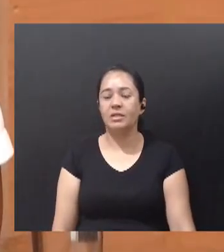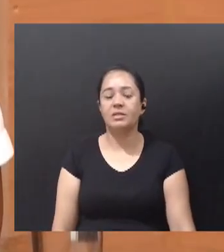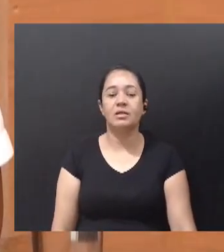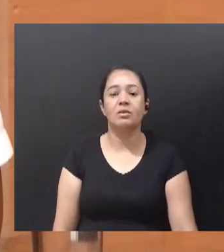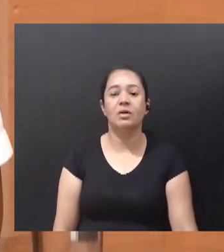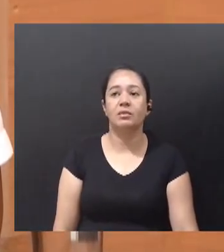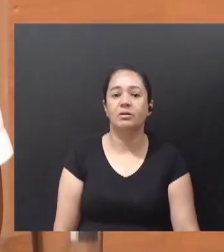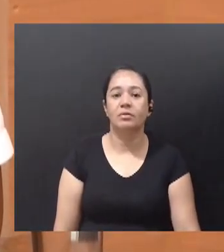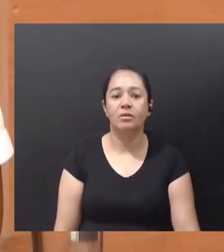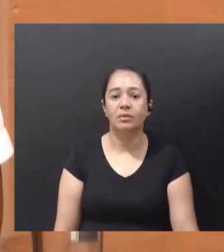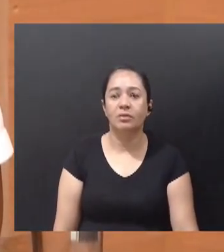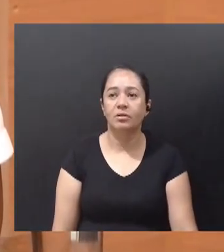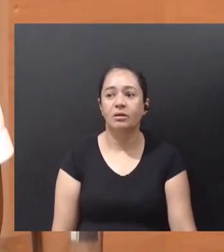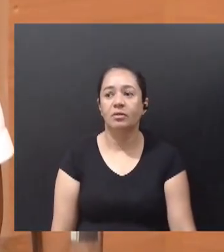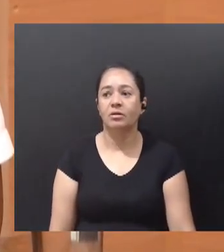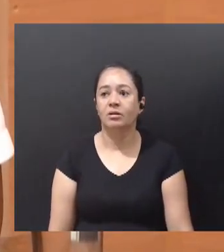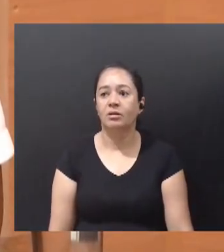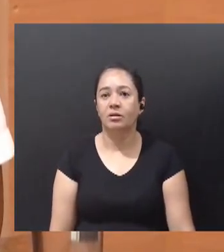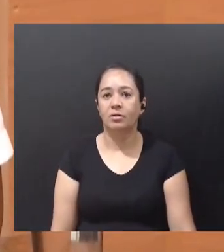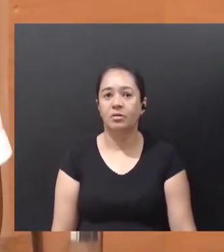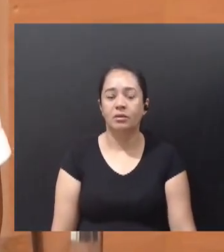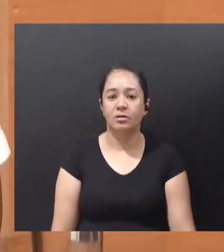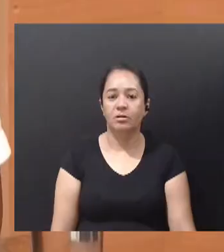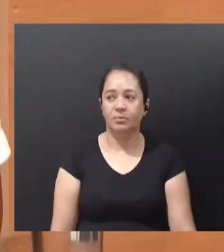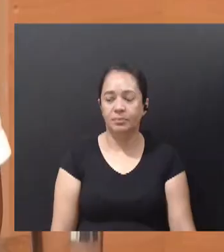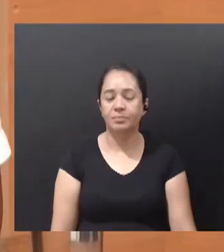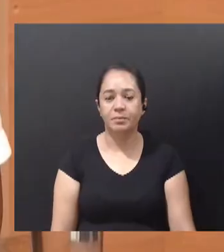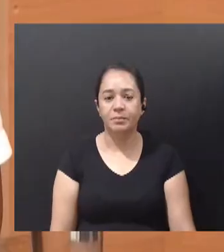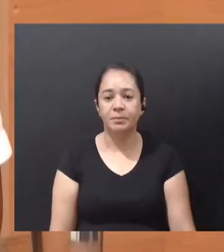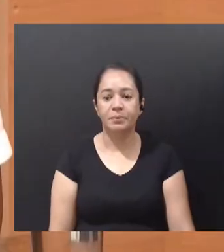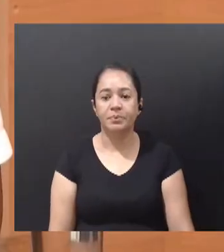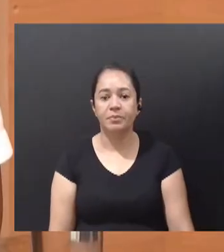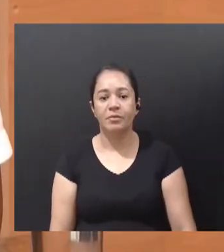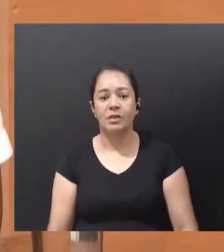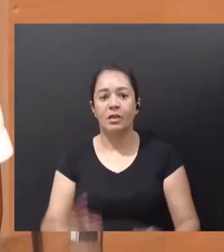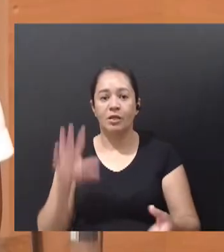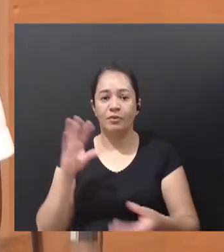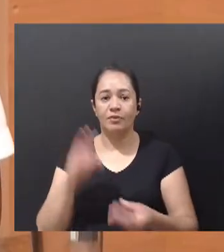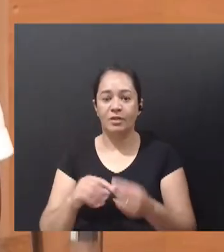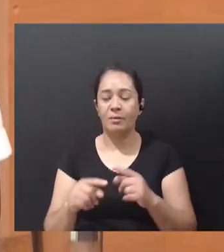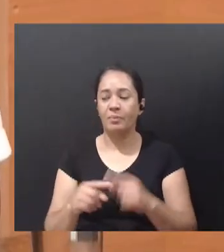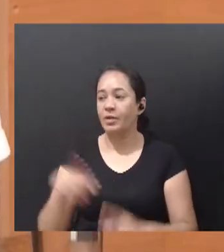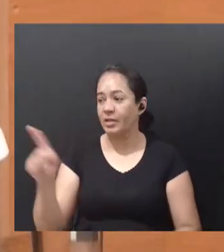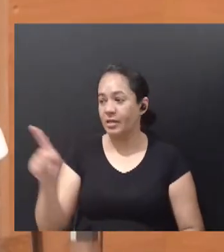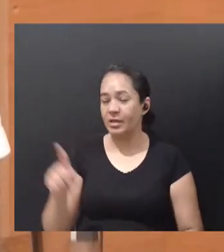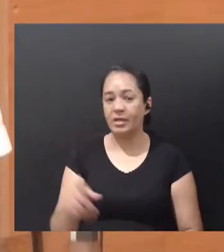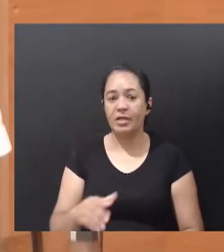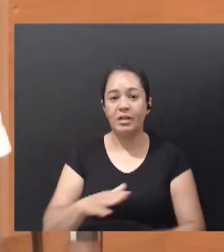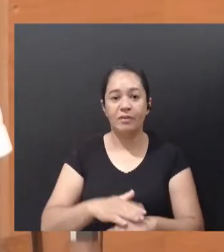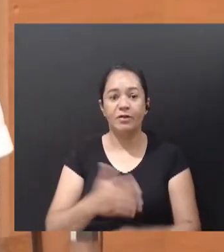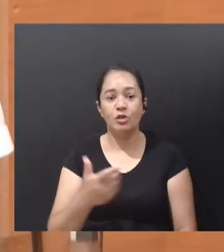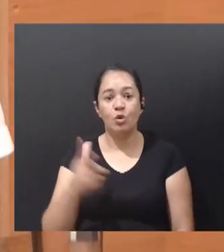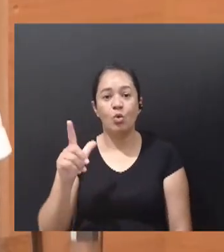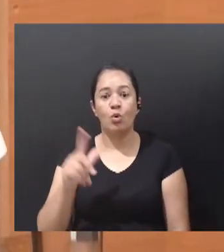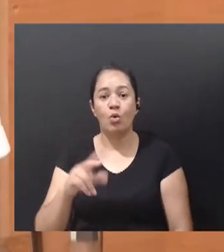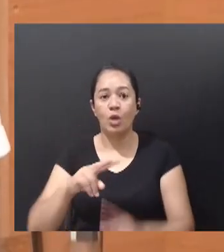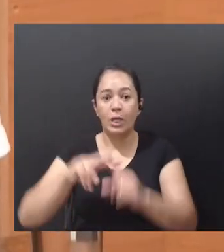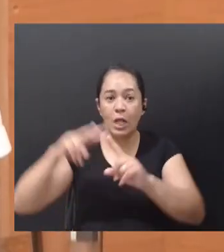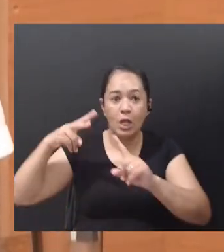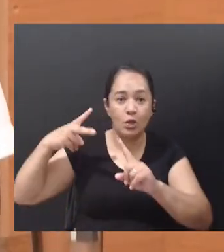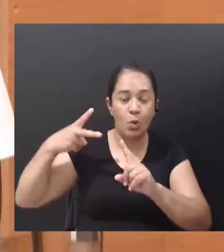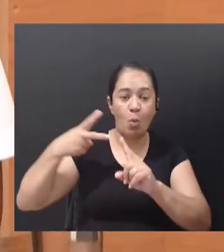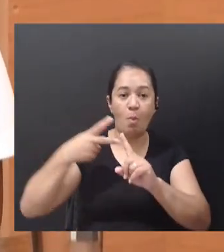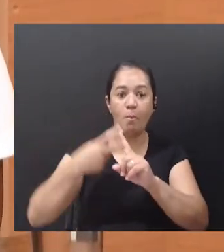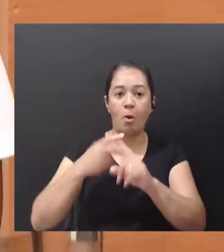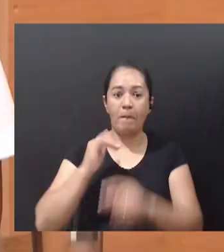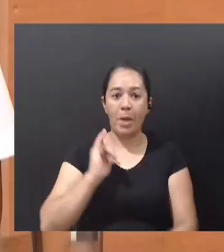eu só queria concluir, até porque o Gog fez outra versão que ele dobrou a narrativa